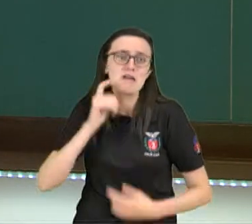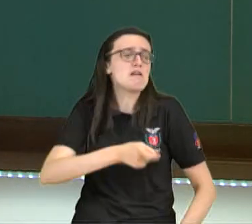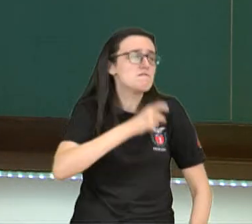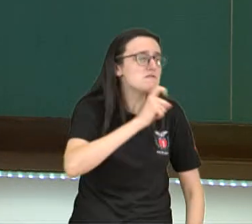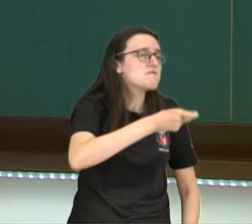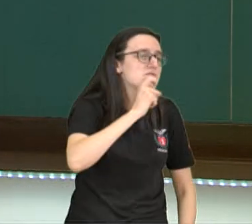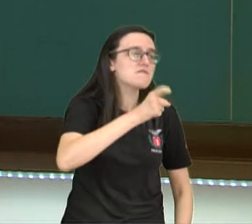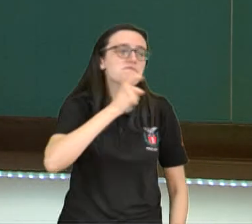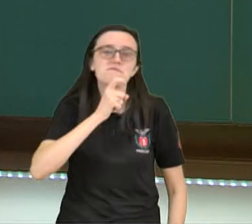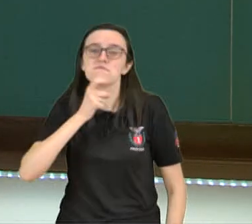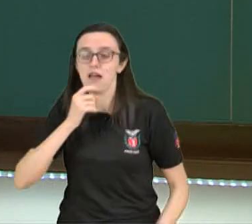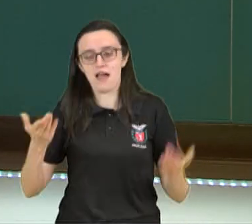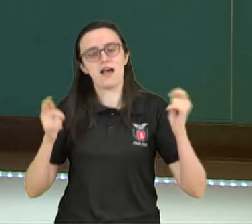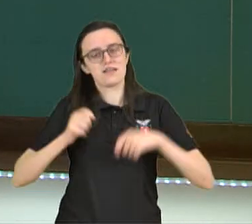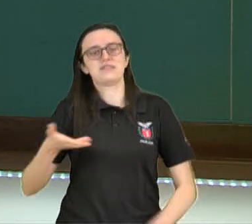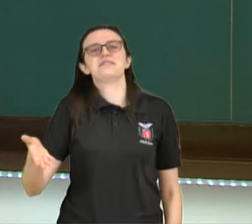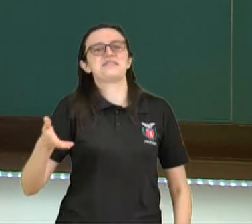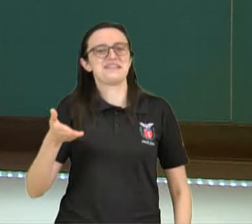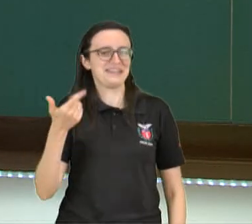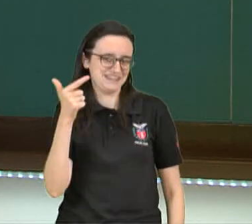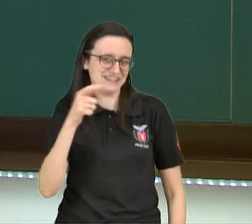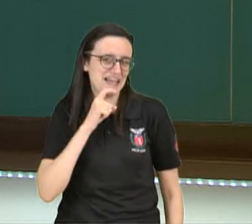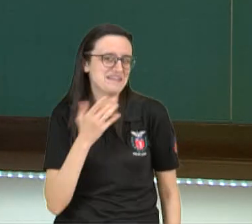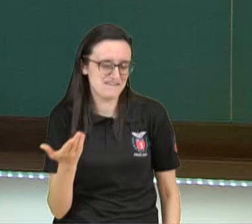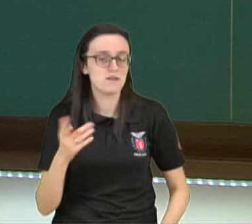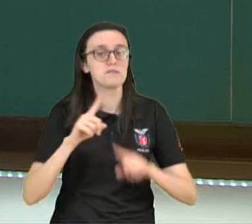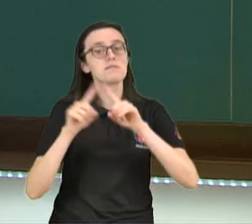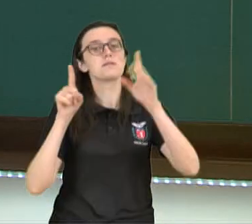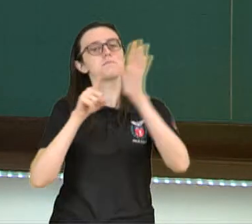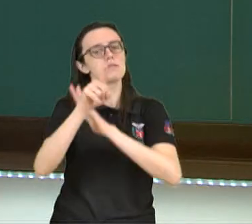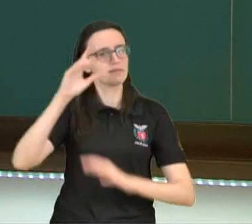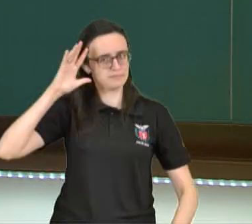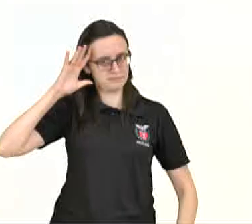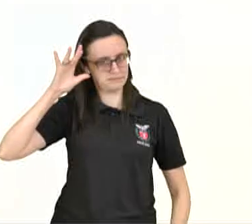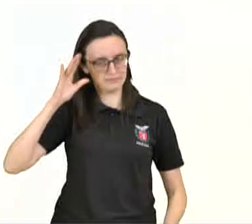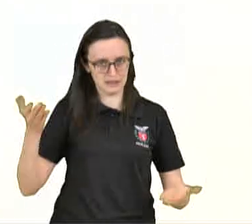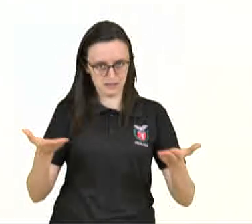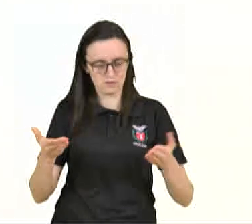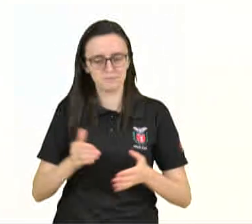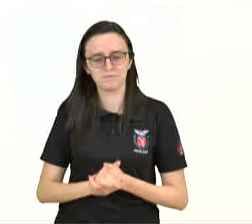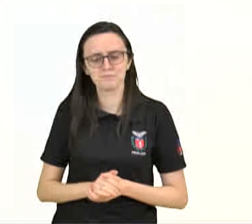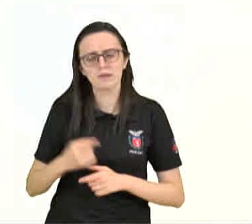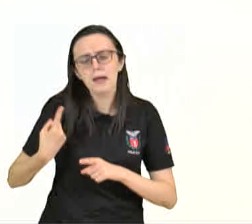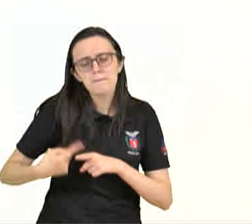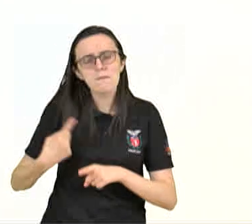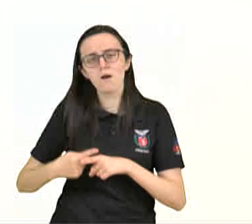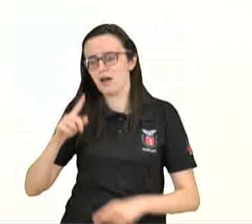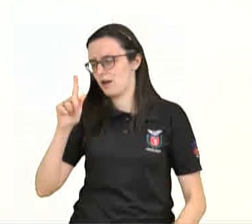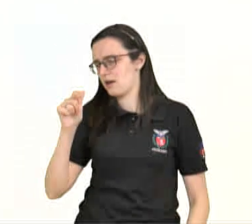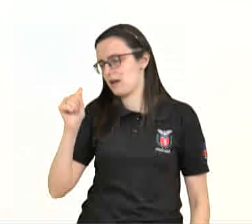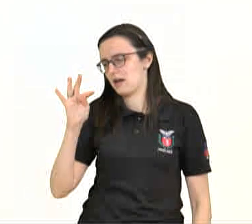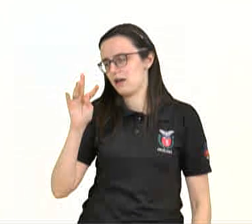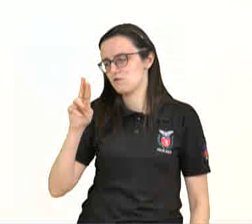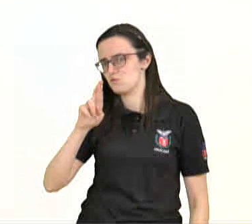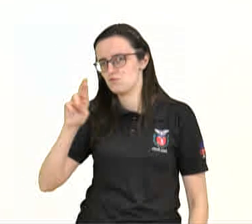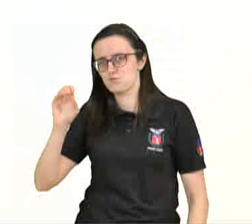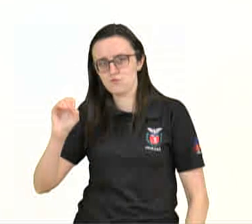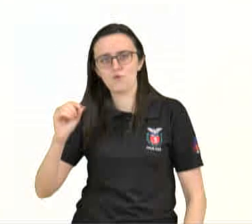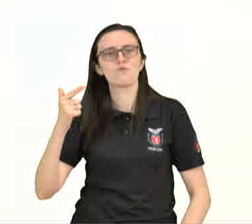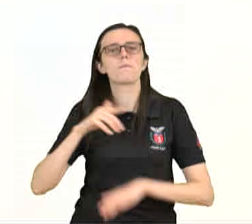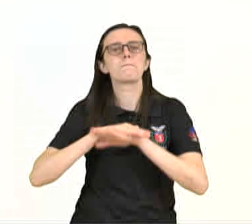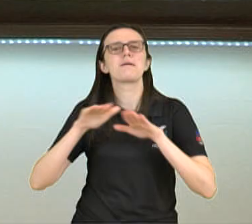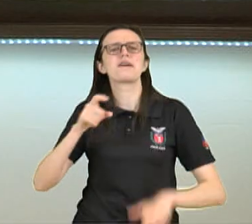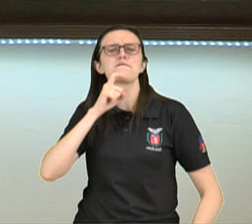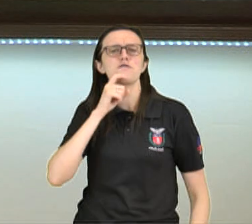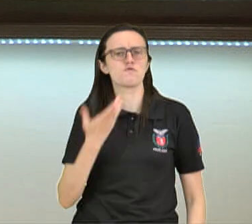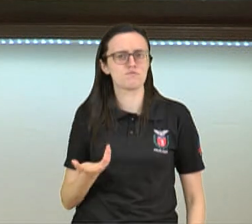do forno, né? Aí temos uma perguntinha aqui para refletir. Por que gaturro já não tem mais frio? Por